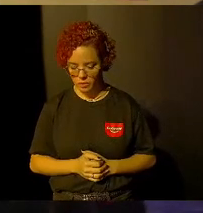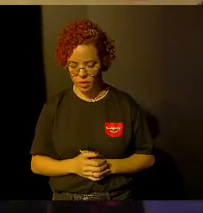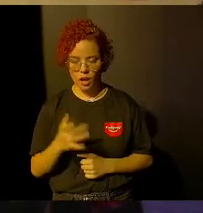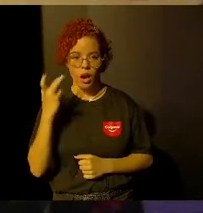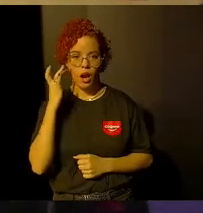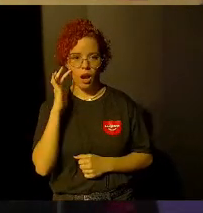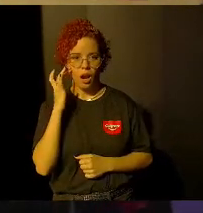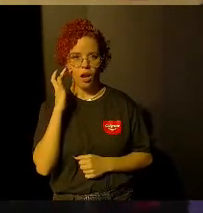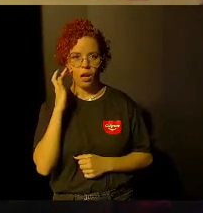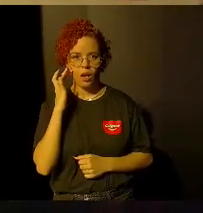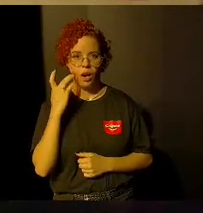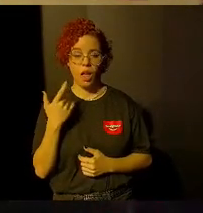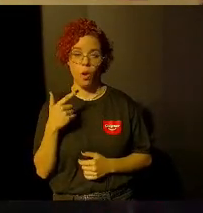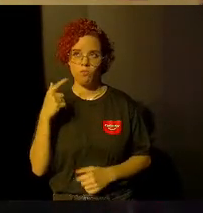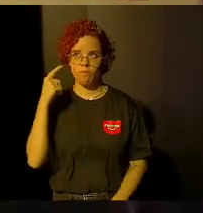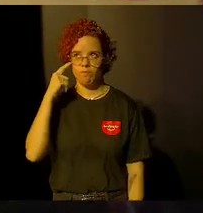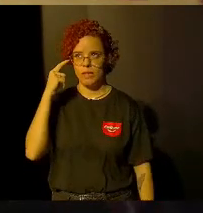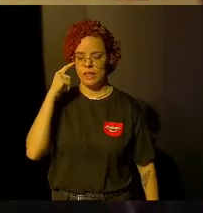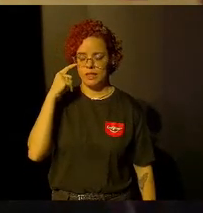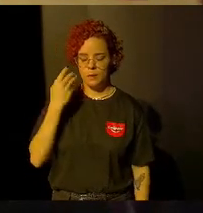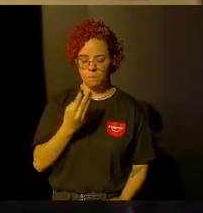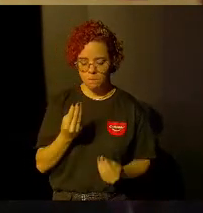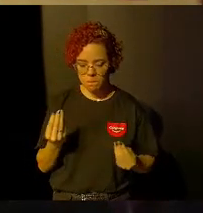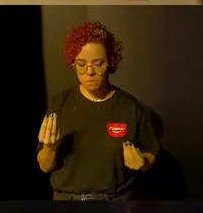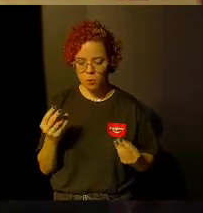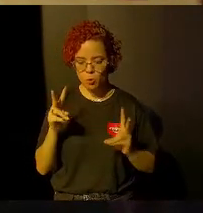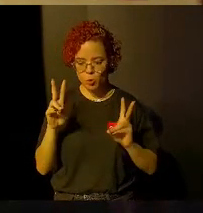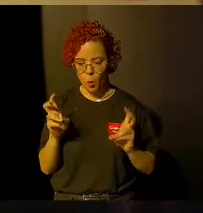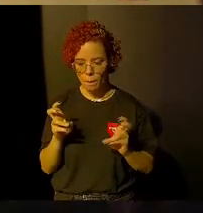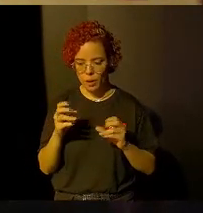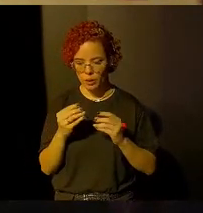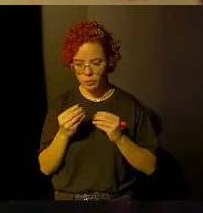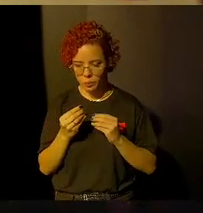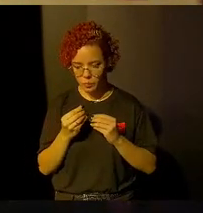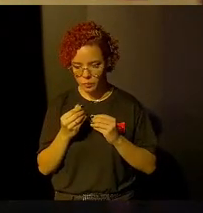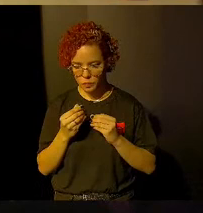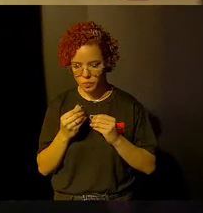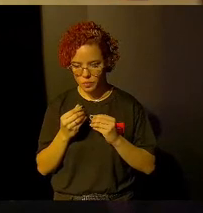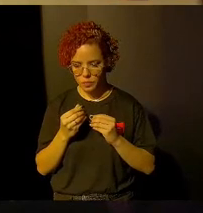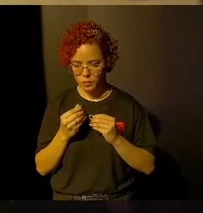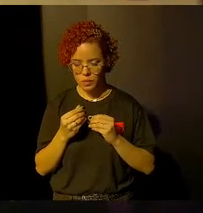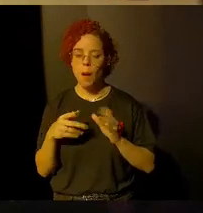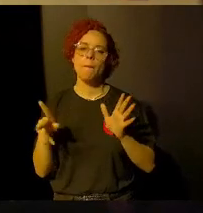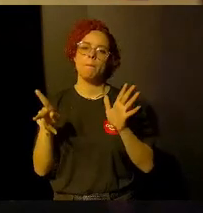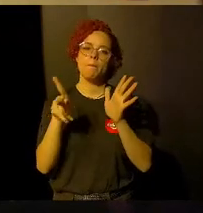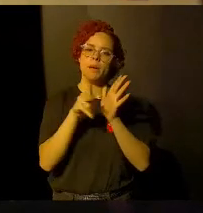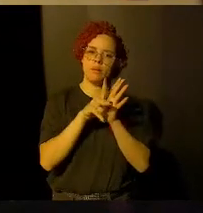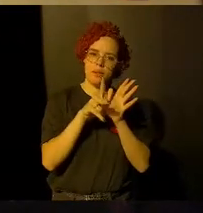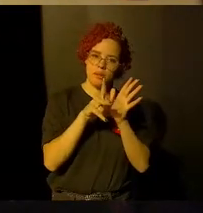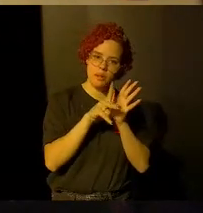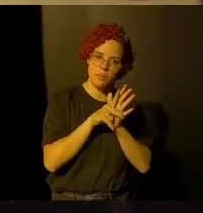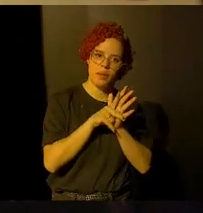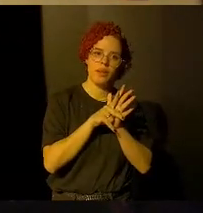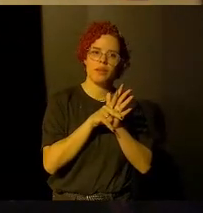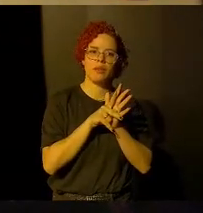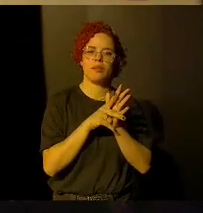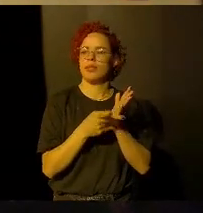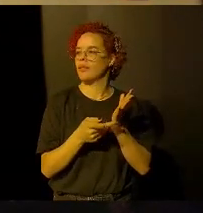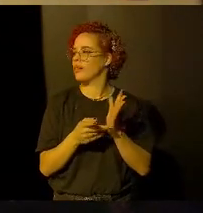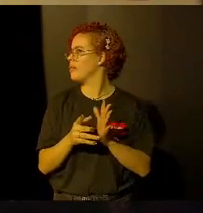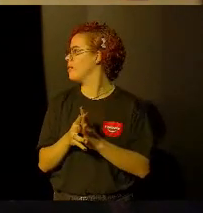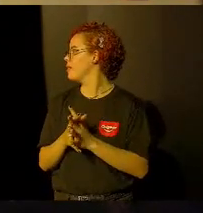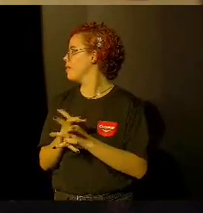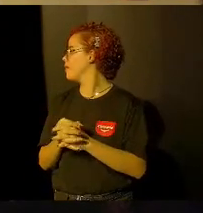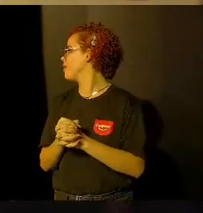eu tenho feito bastante reflexão sobre a questão do ensino não sei o que é